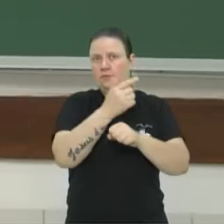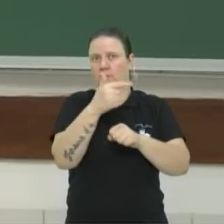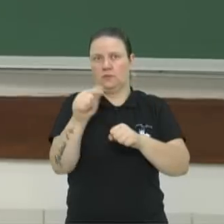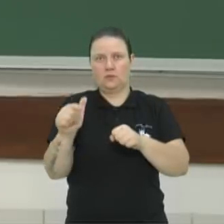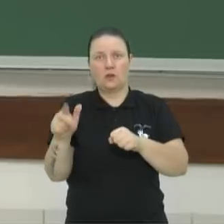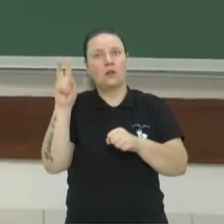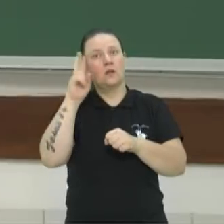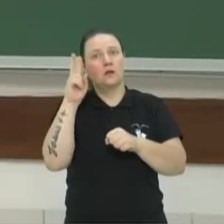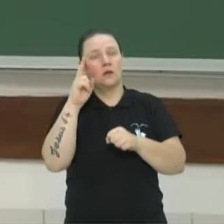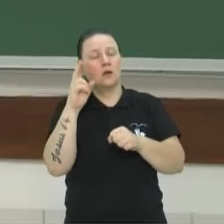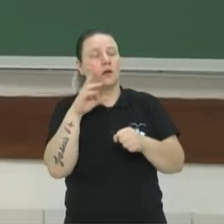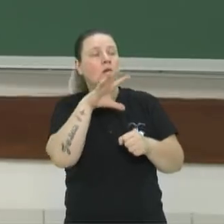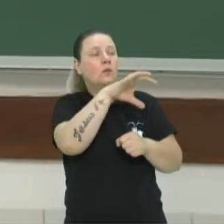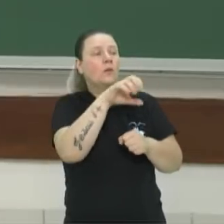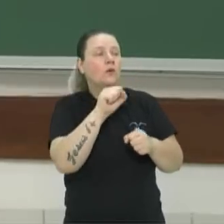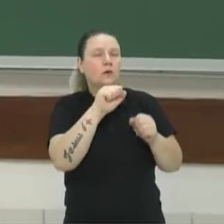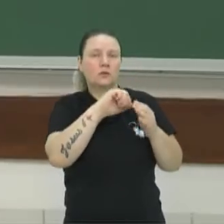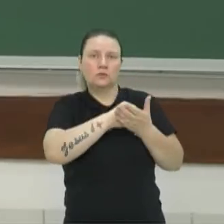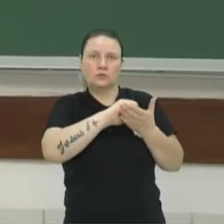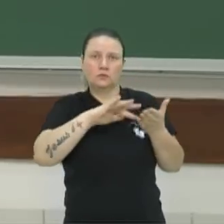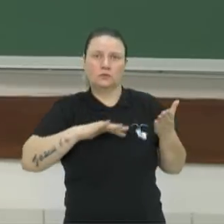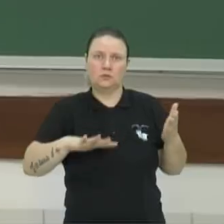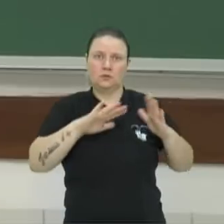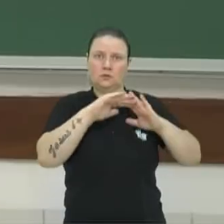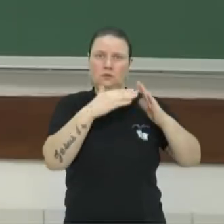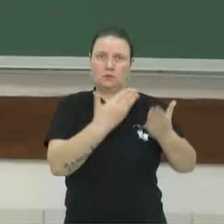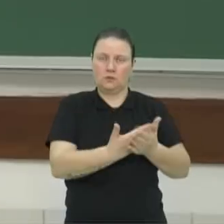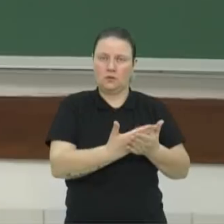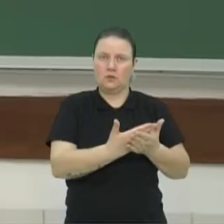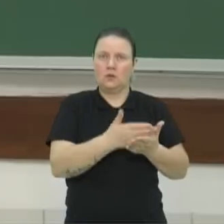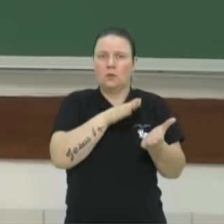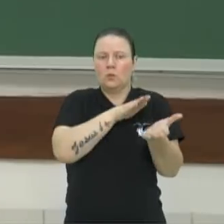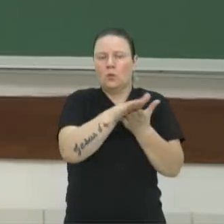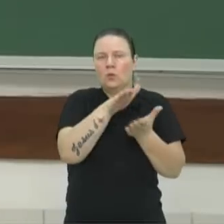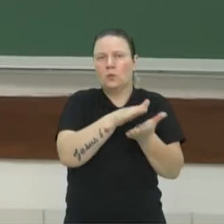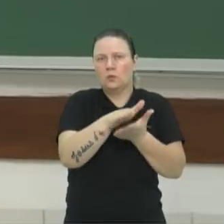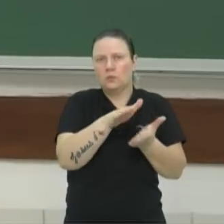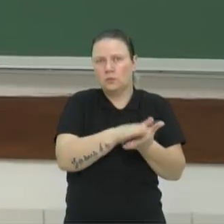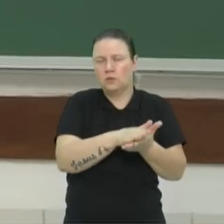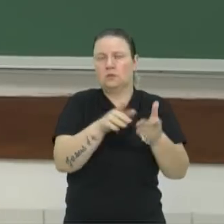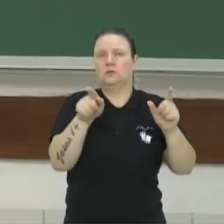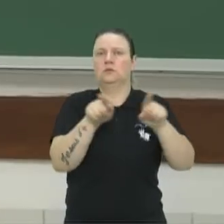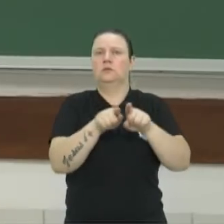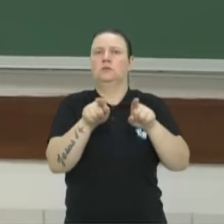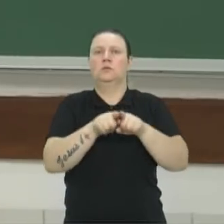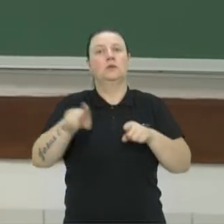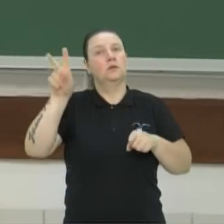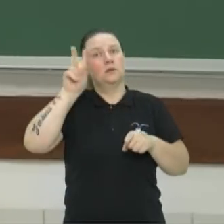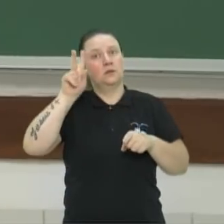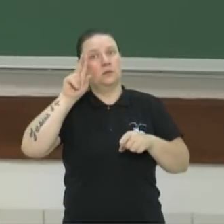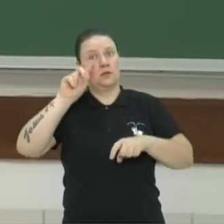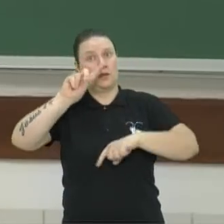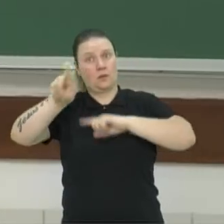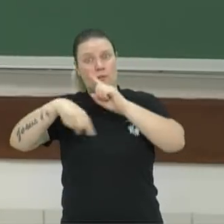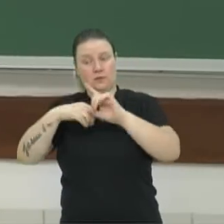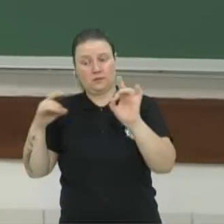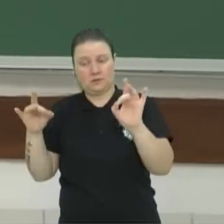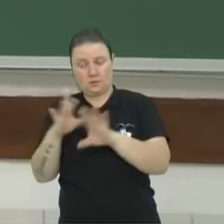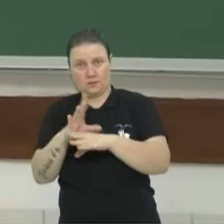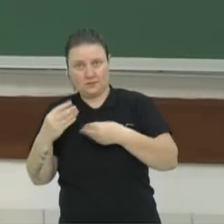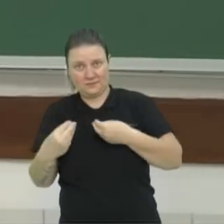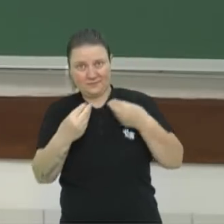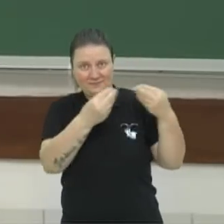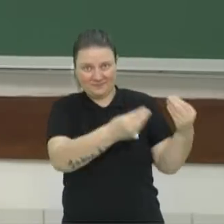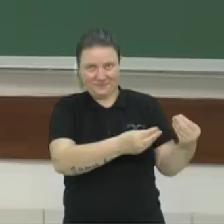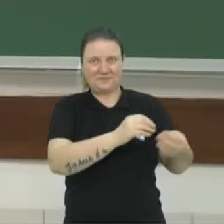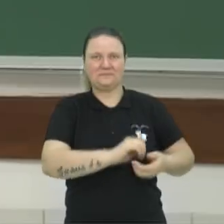suas atividades no seu colégio, né? As atividades impressas e também lembre-se de devolver, beleza?